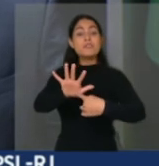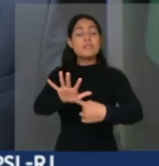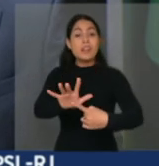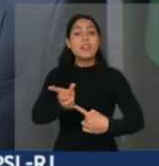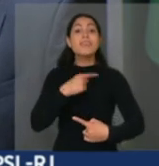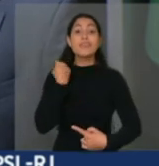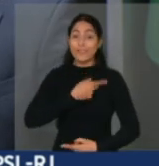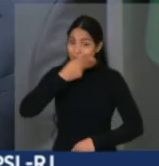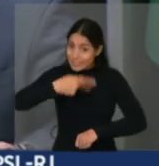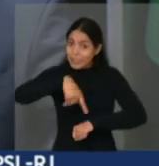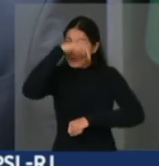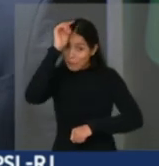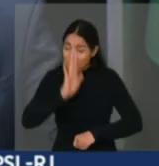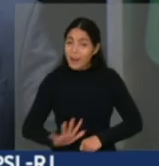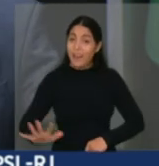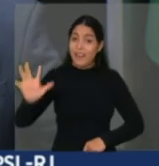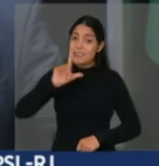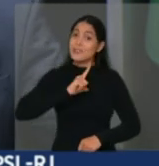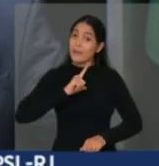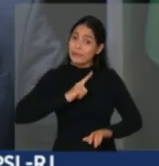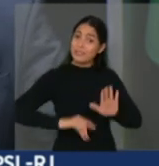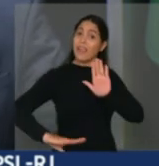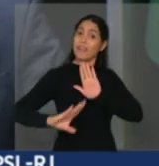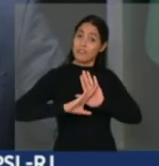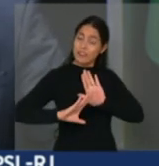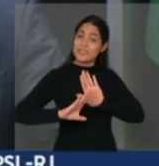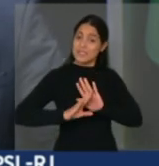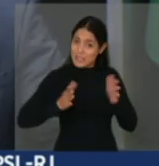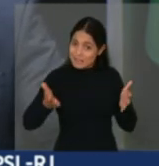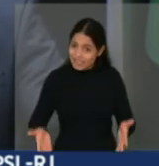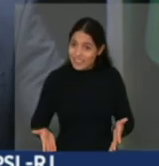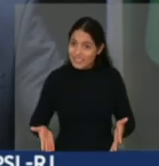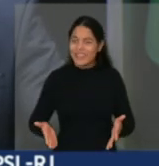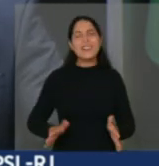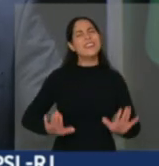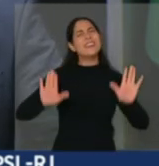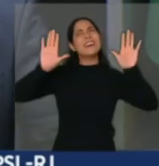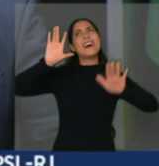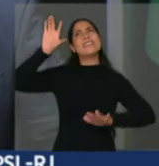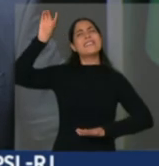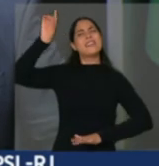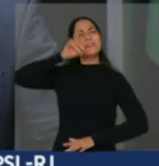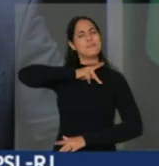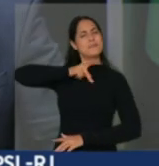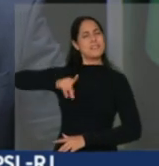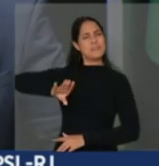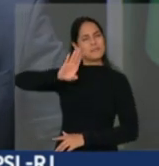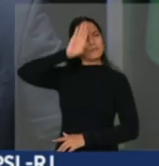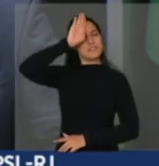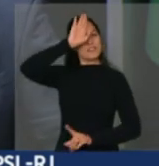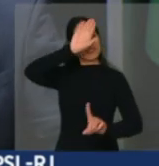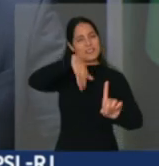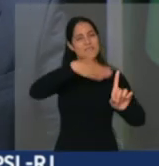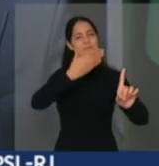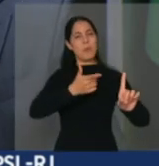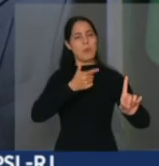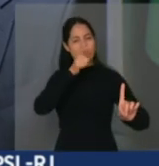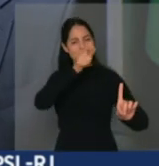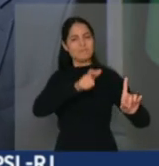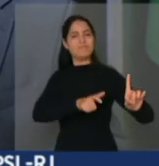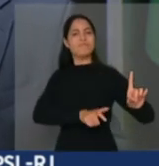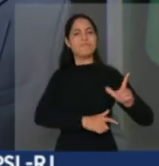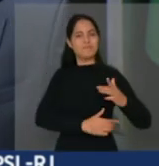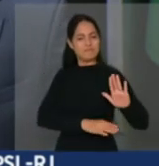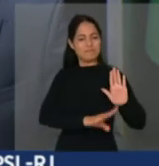as forças armadas que graças a Deus o nosso Presidente honra e faz questão de levantar a moral dos